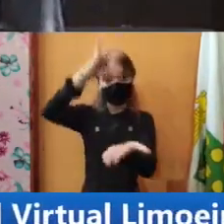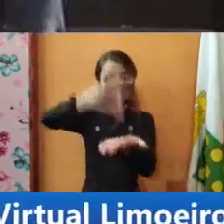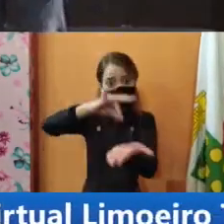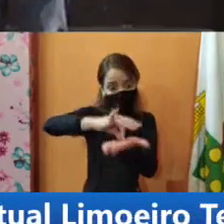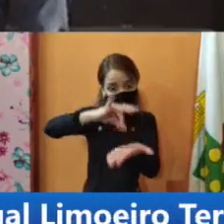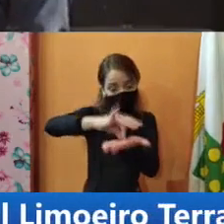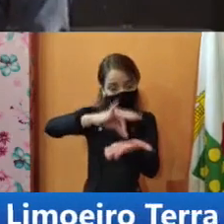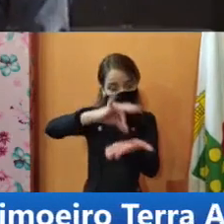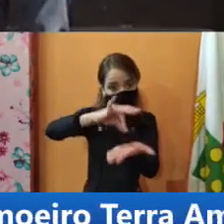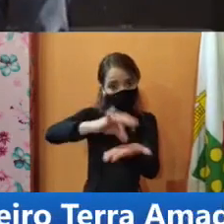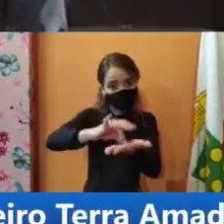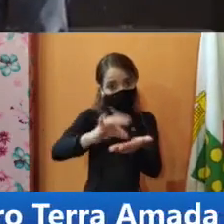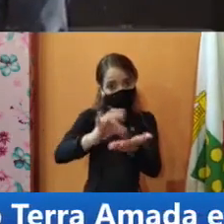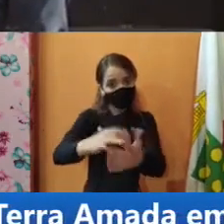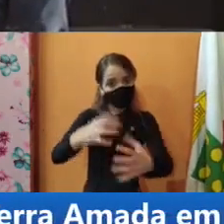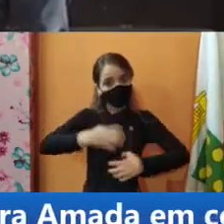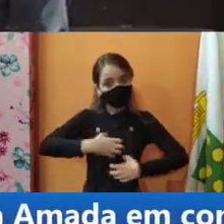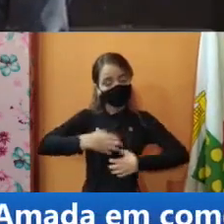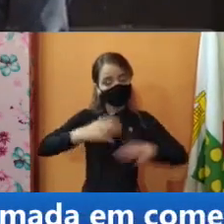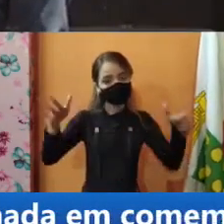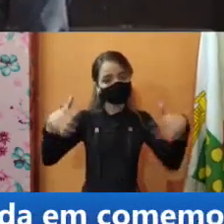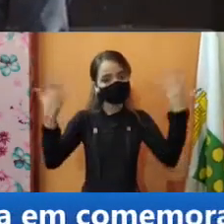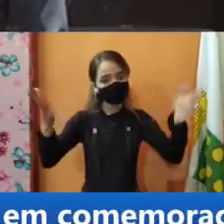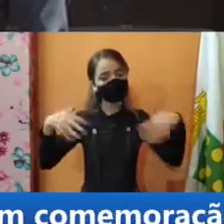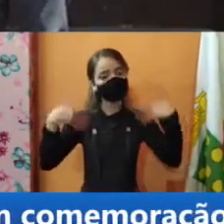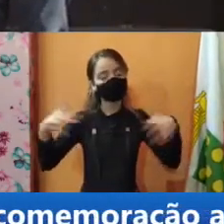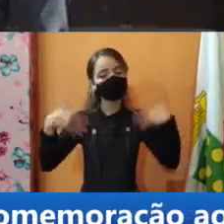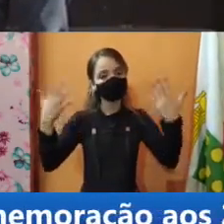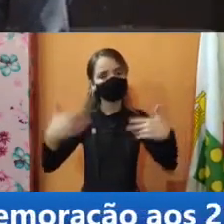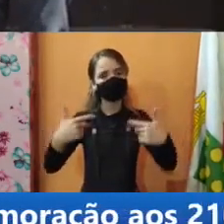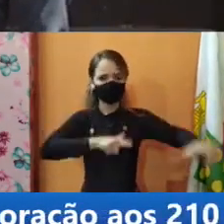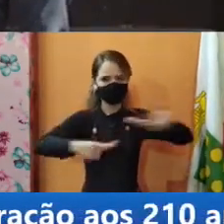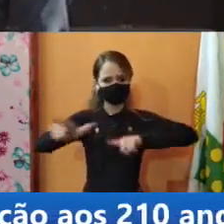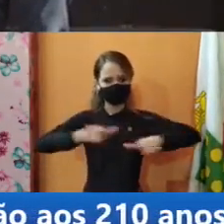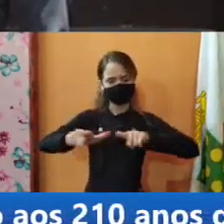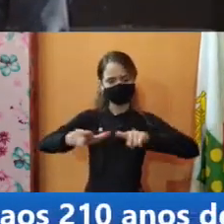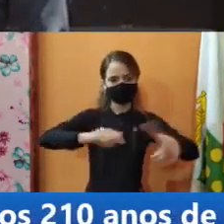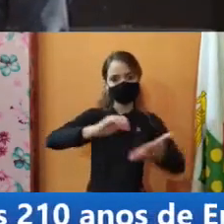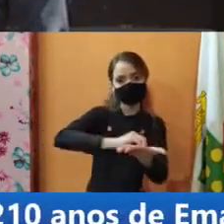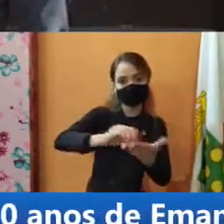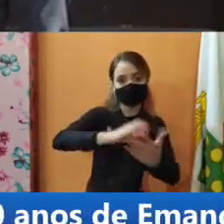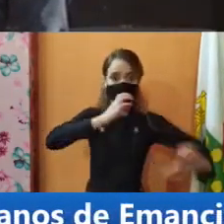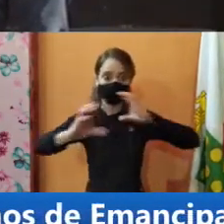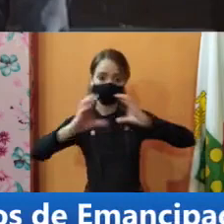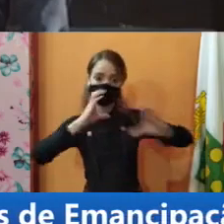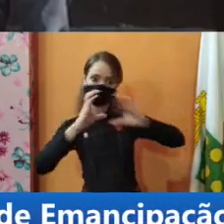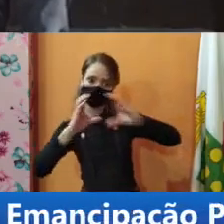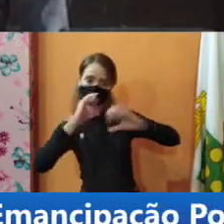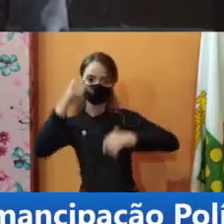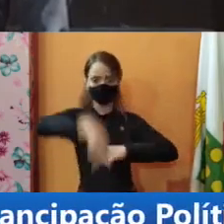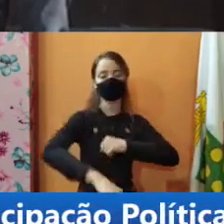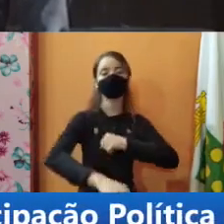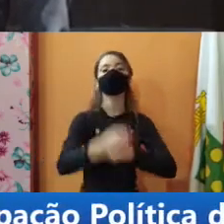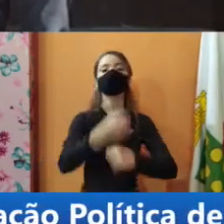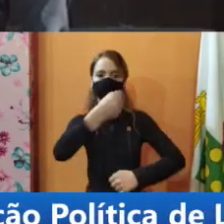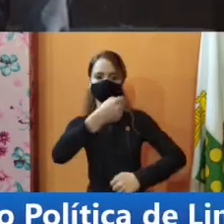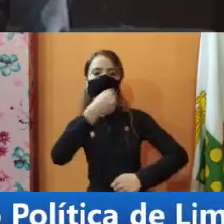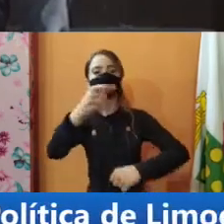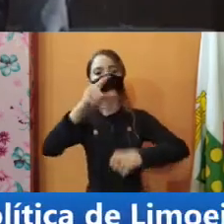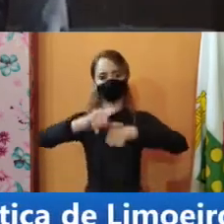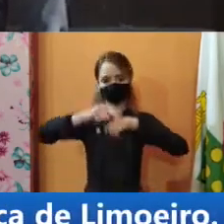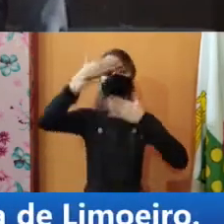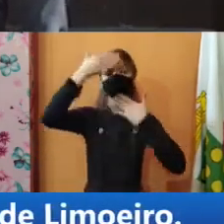a gente tem a honra e a alegria de contar com o seu trabalho na Secretaria de Comunicação, de Imprensa e Comunicação do município também. Muito